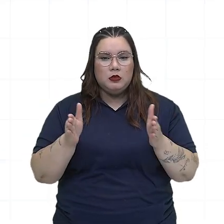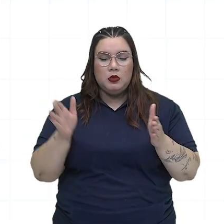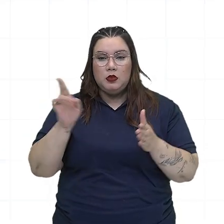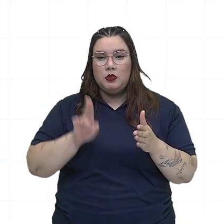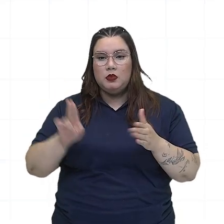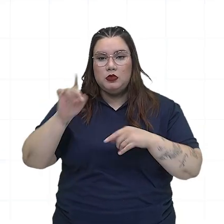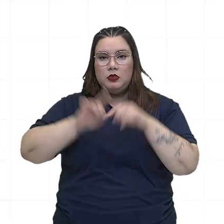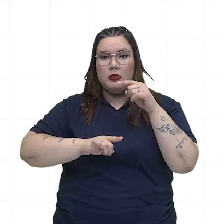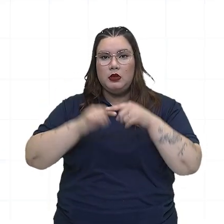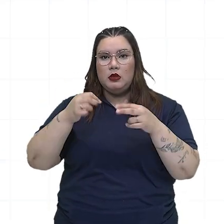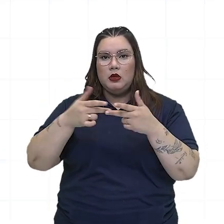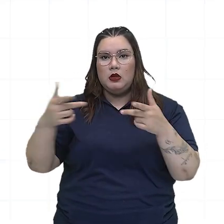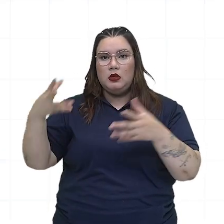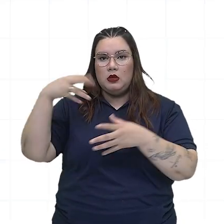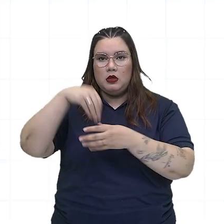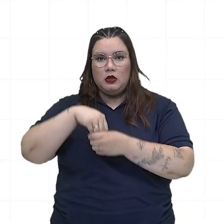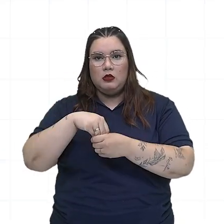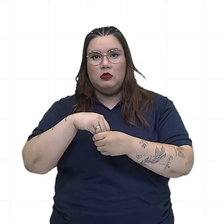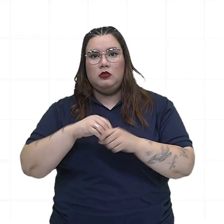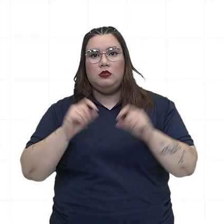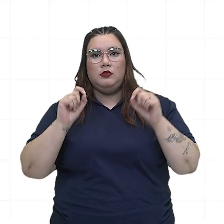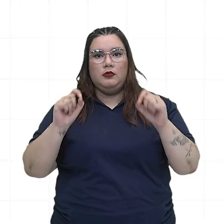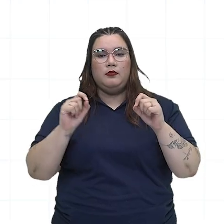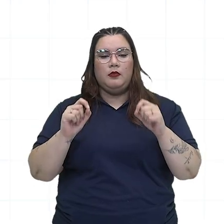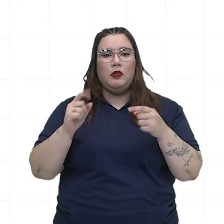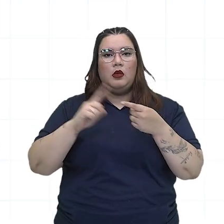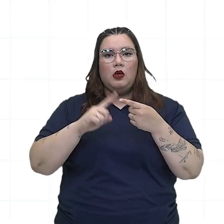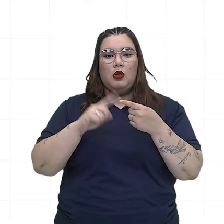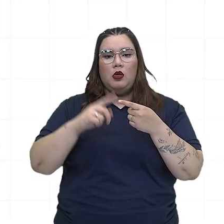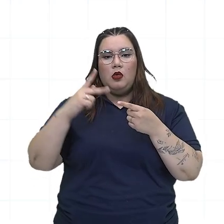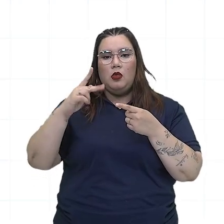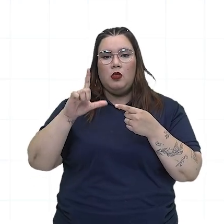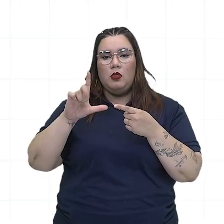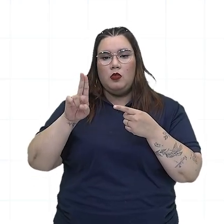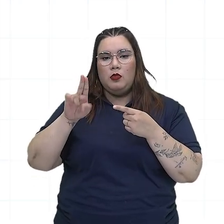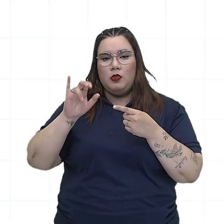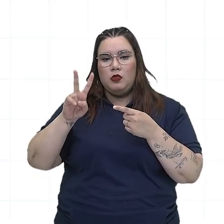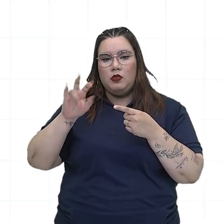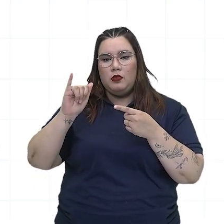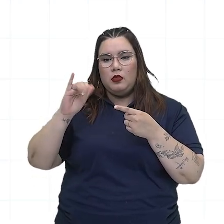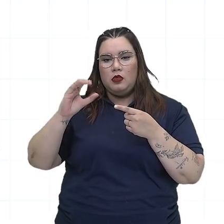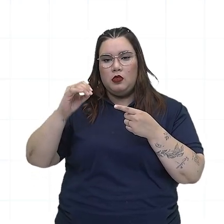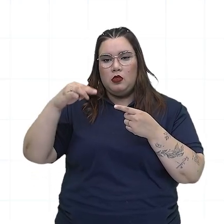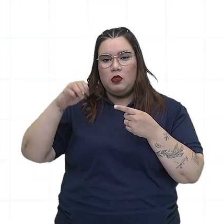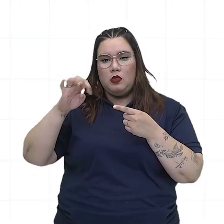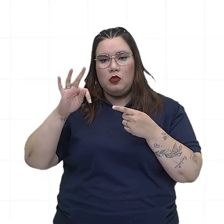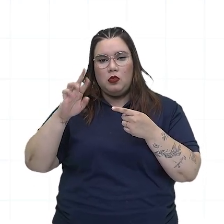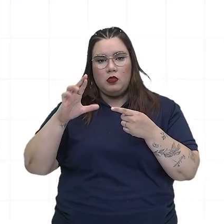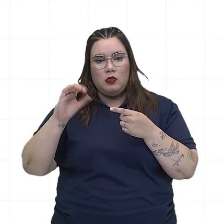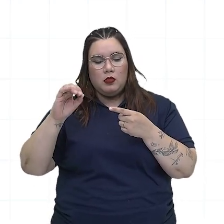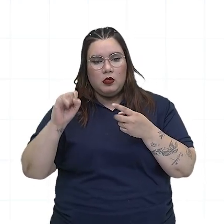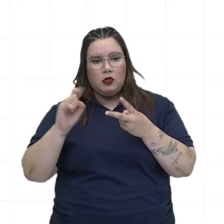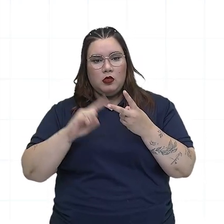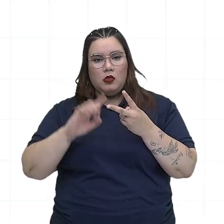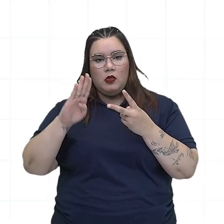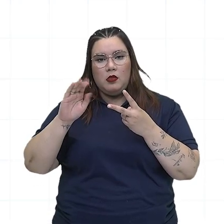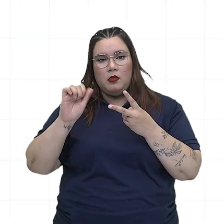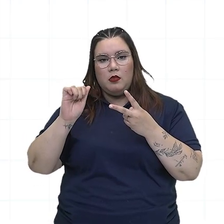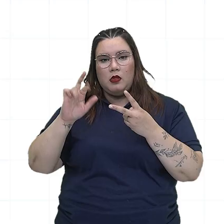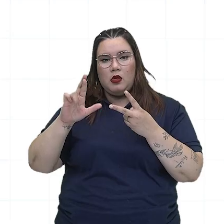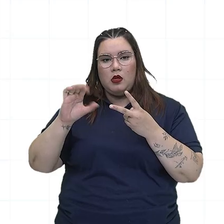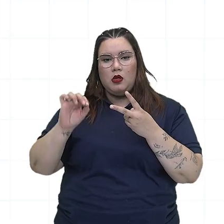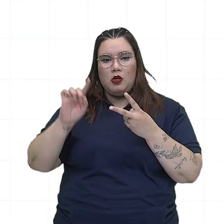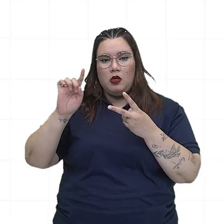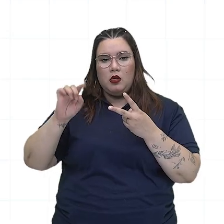estações meteorológicas são os pluviômetros, os barômetros, os radares, que hoje